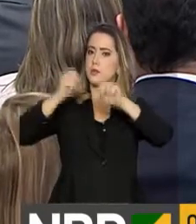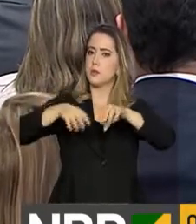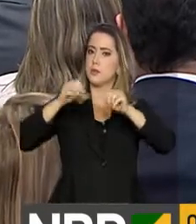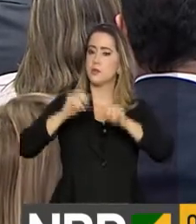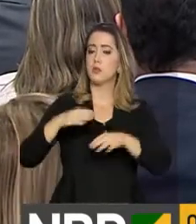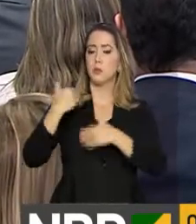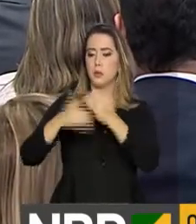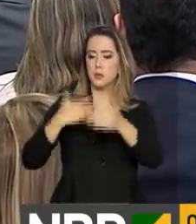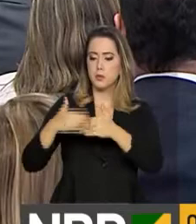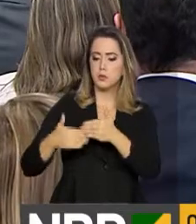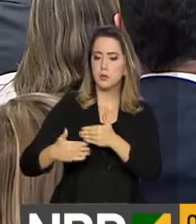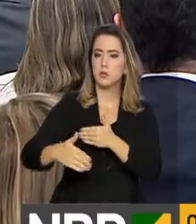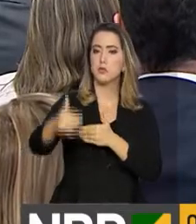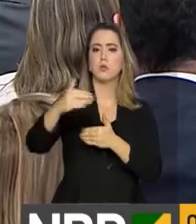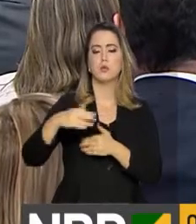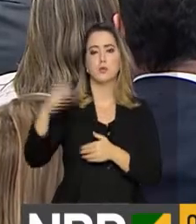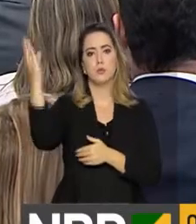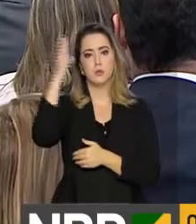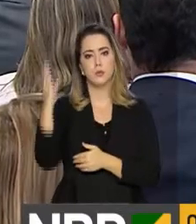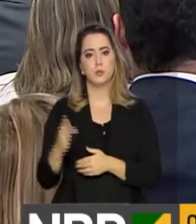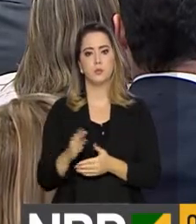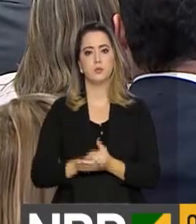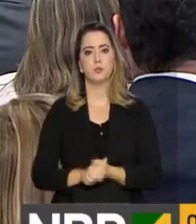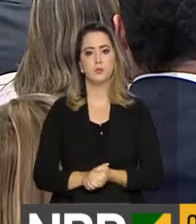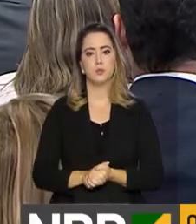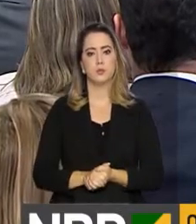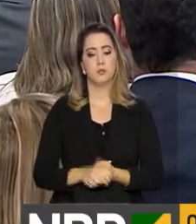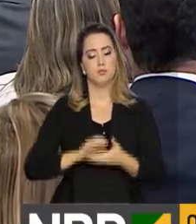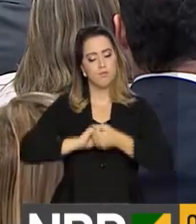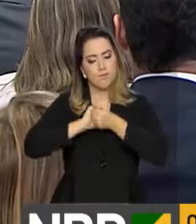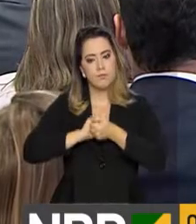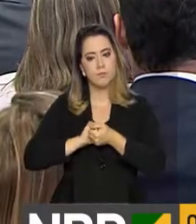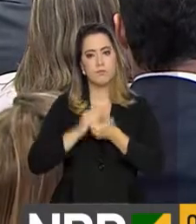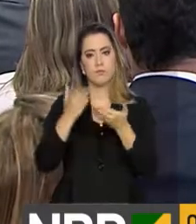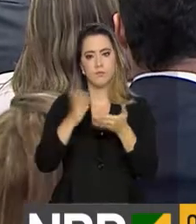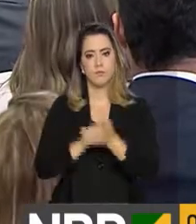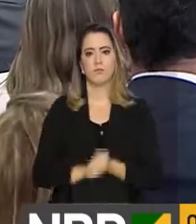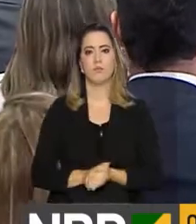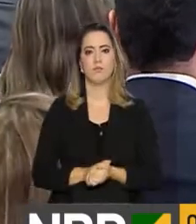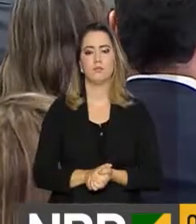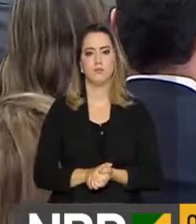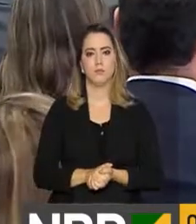o desenvolvimento do nosso país meus cumprimentos negócio